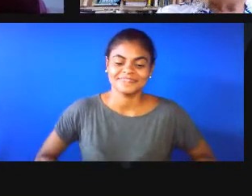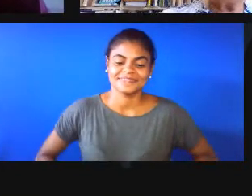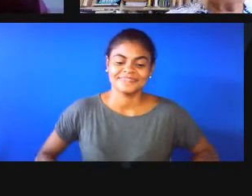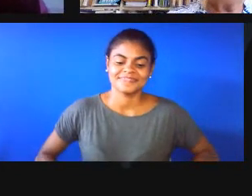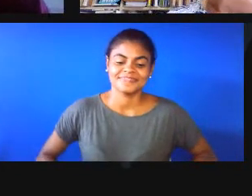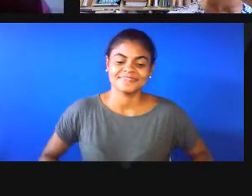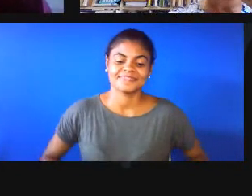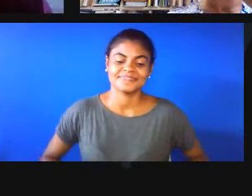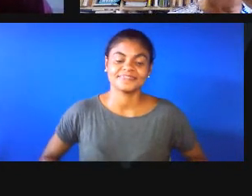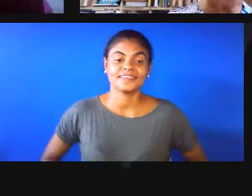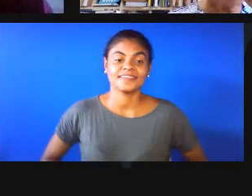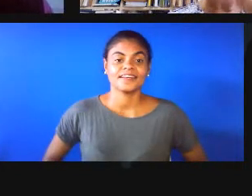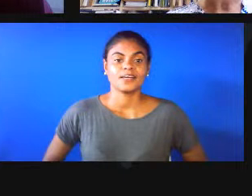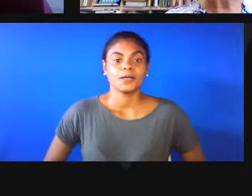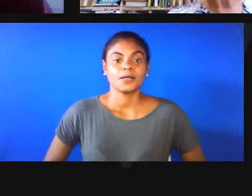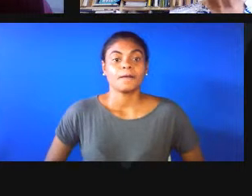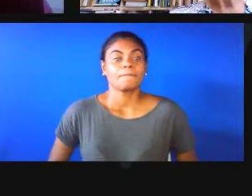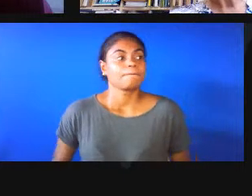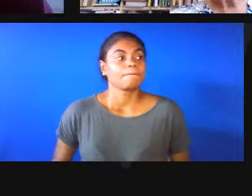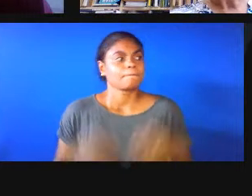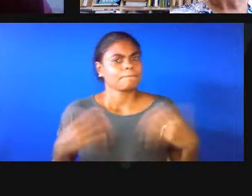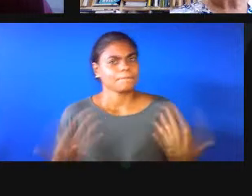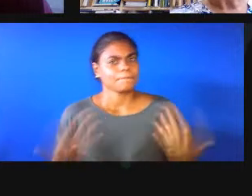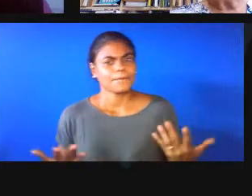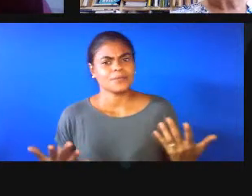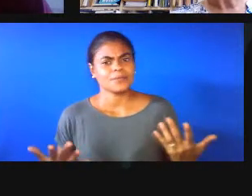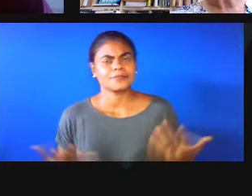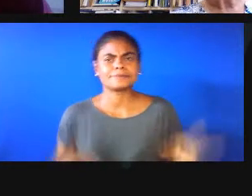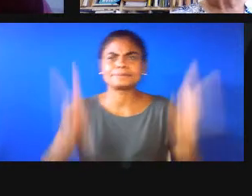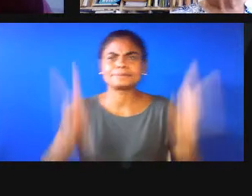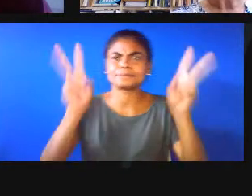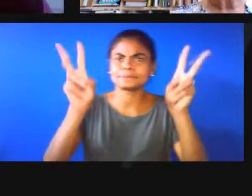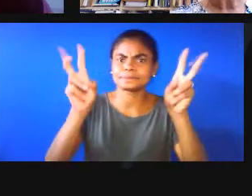Quando a gente ouve assim, falando de fraseologia,